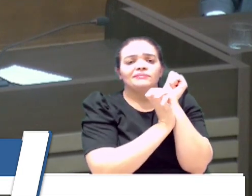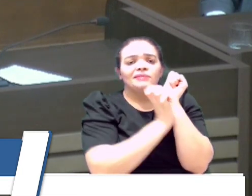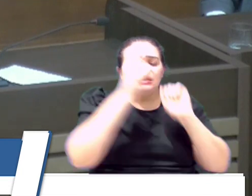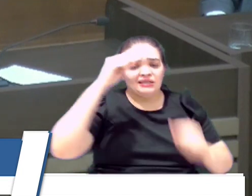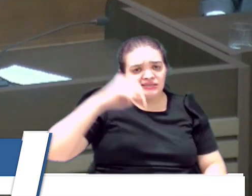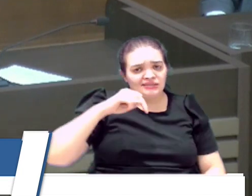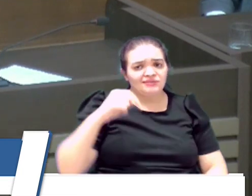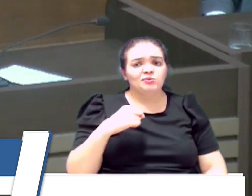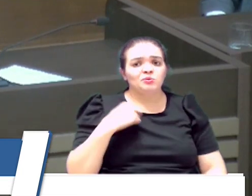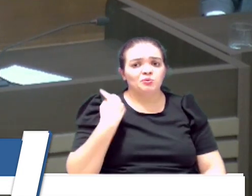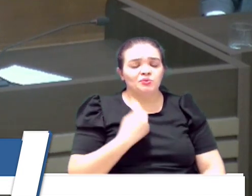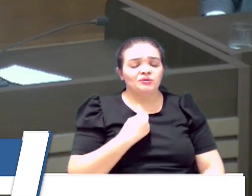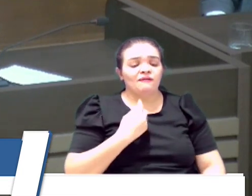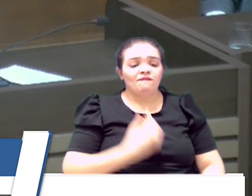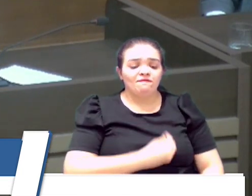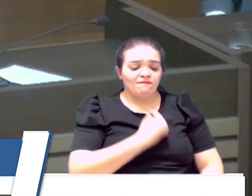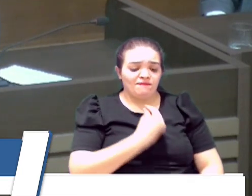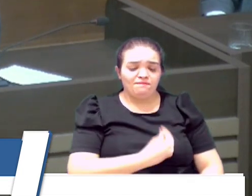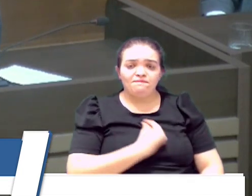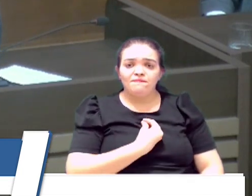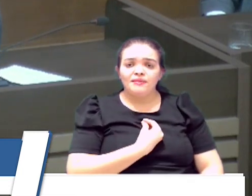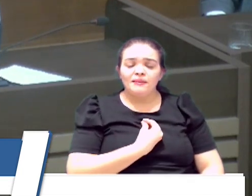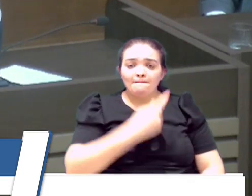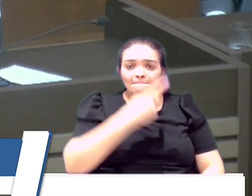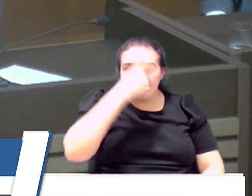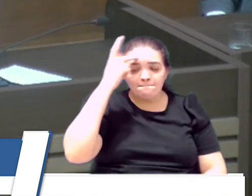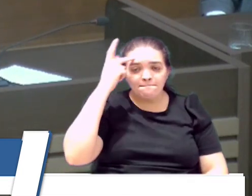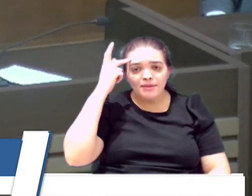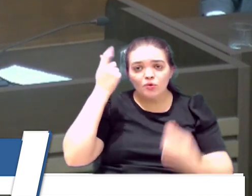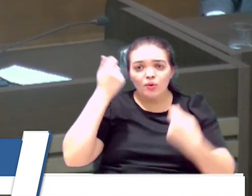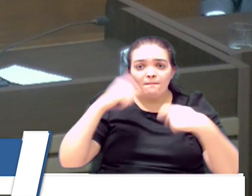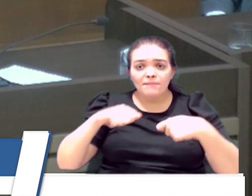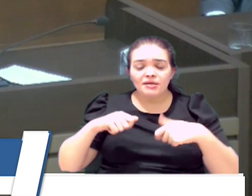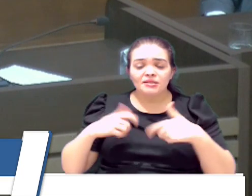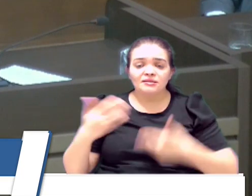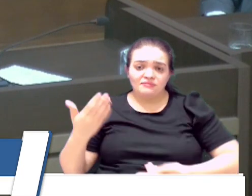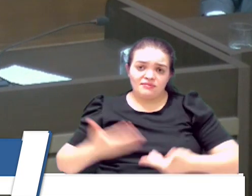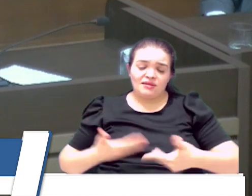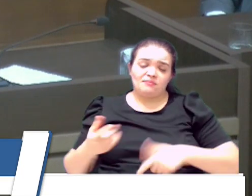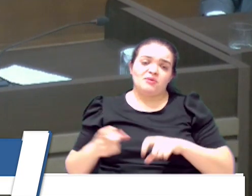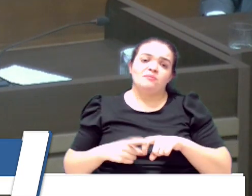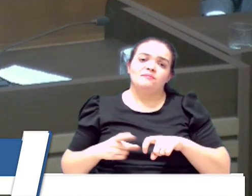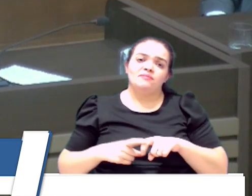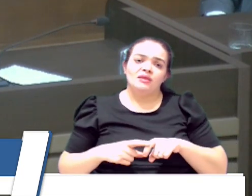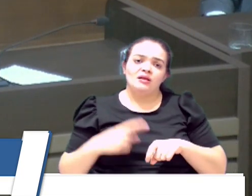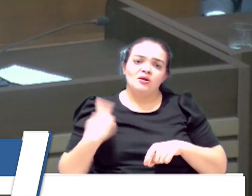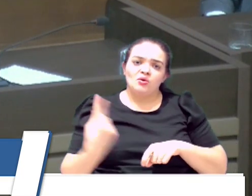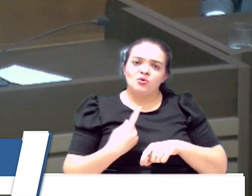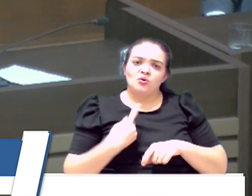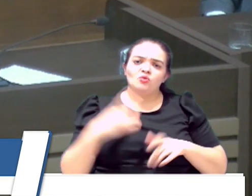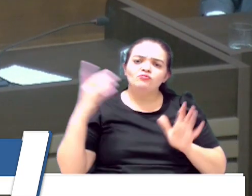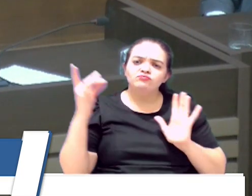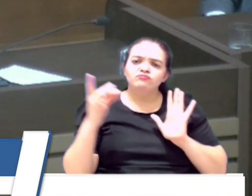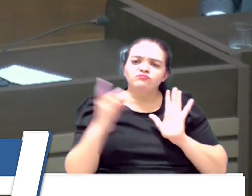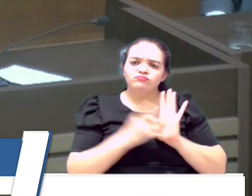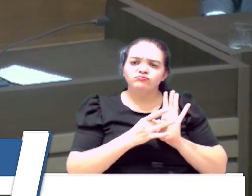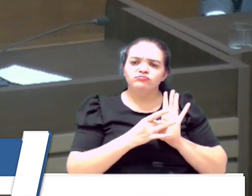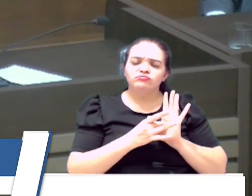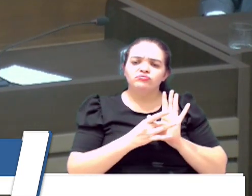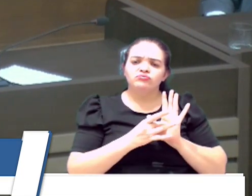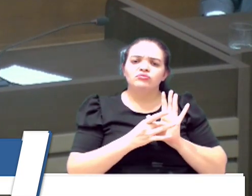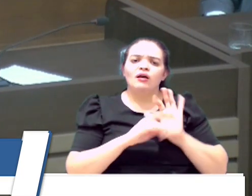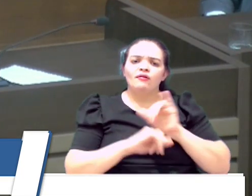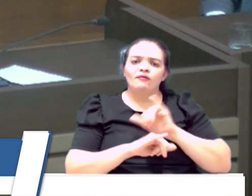gente são vidas de pessoas que precisam desse tratamento. Então a gente vai oficiar formalmente